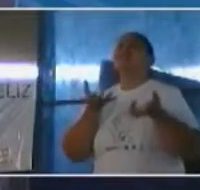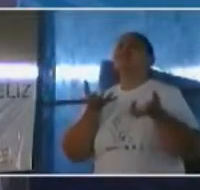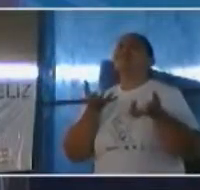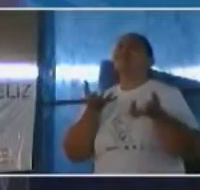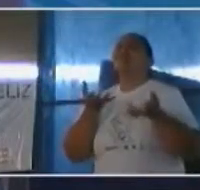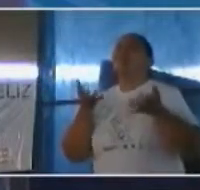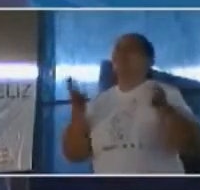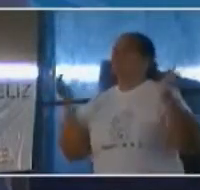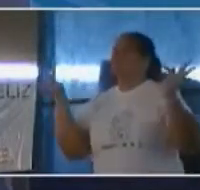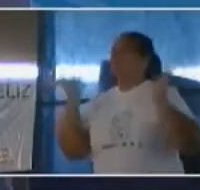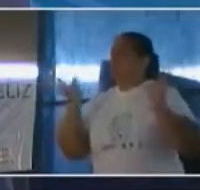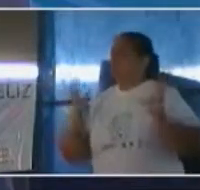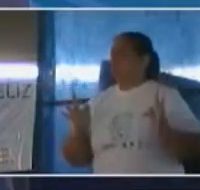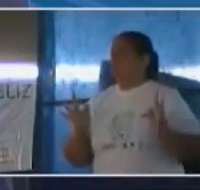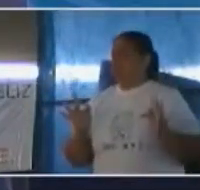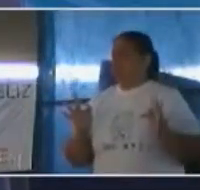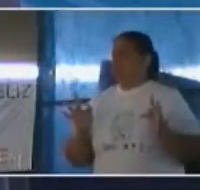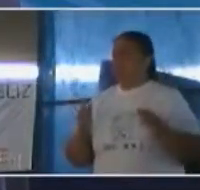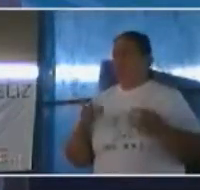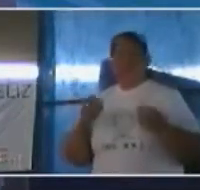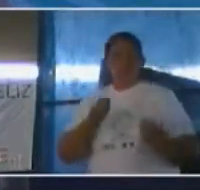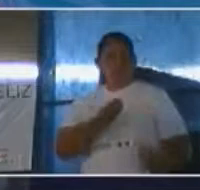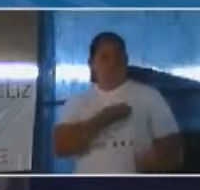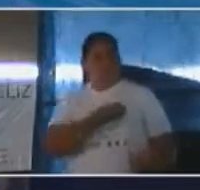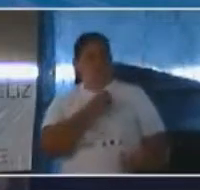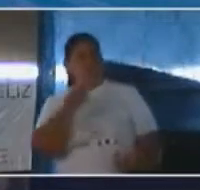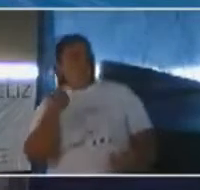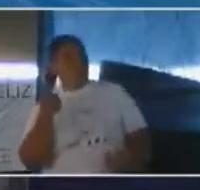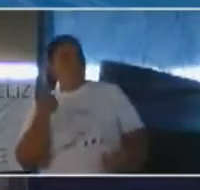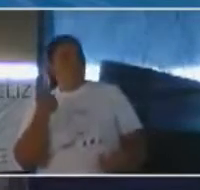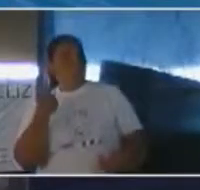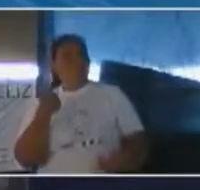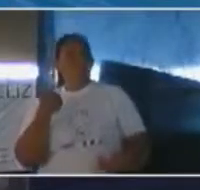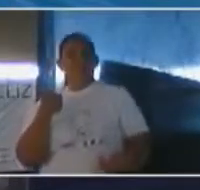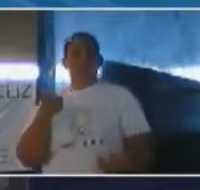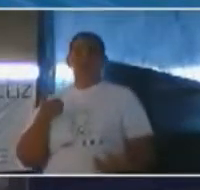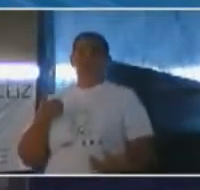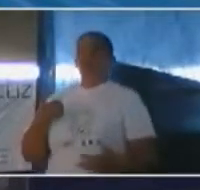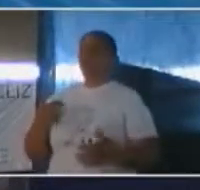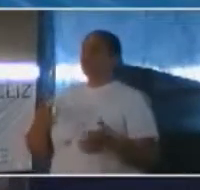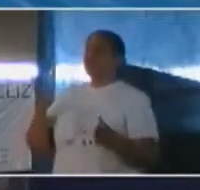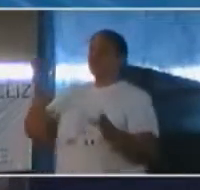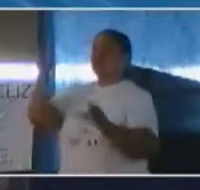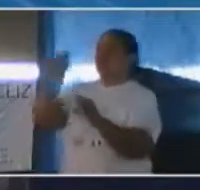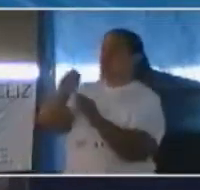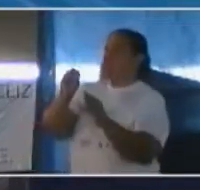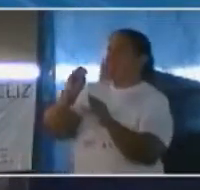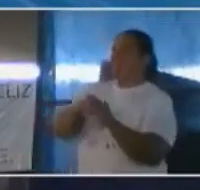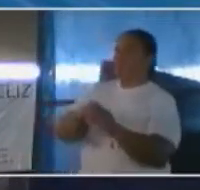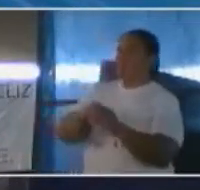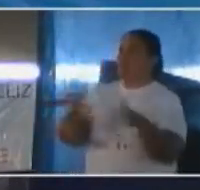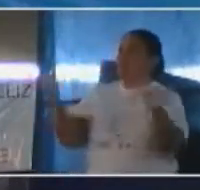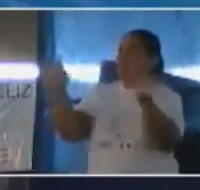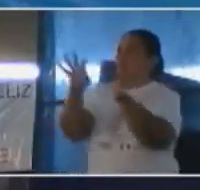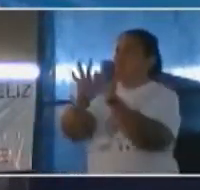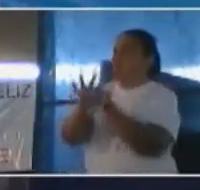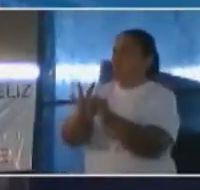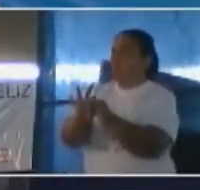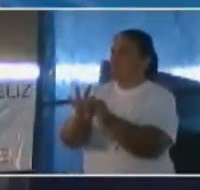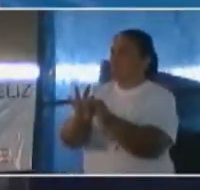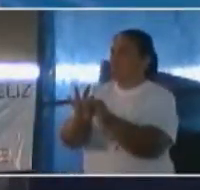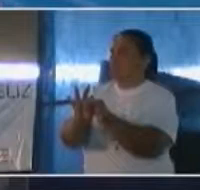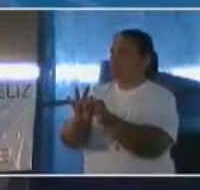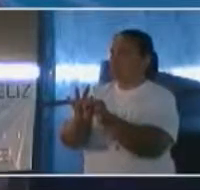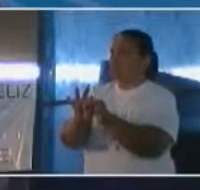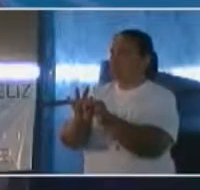felicidade, bem-estar, aceitação, inclusão, menos violência